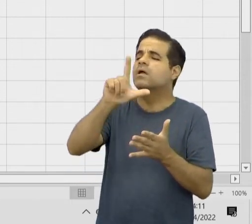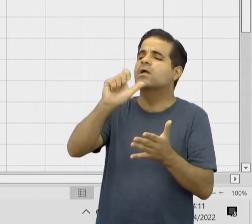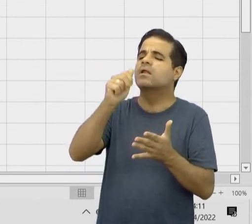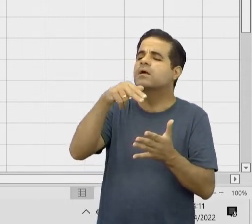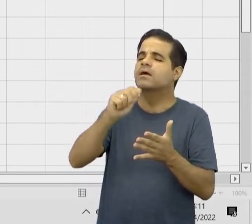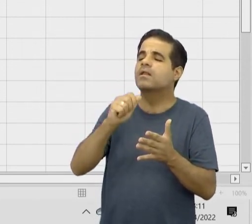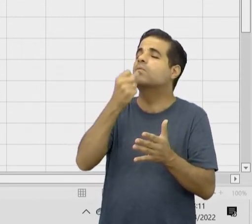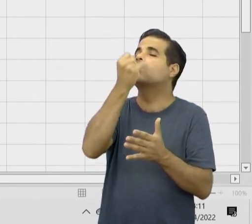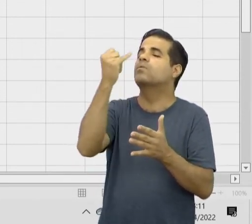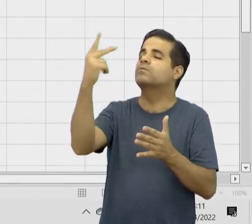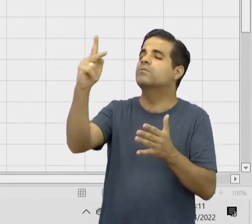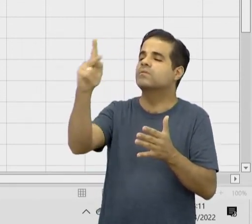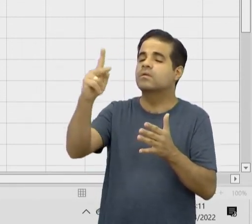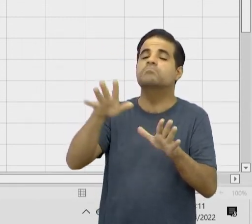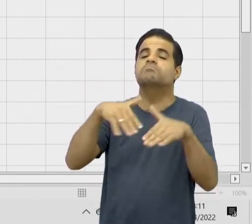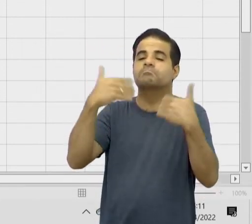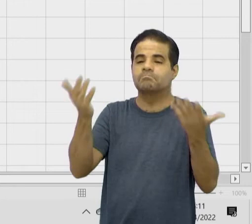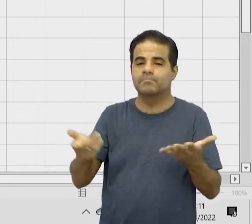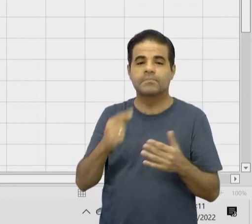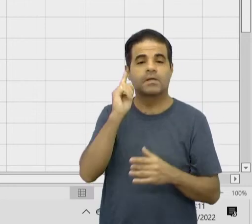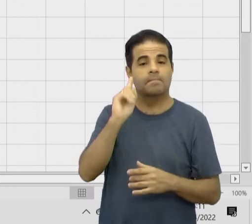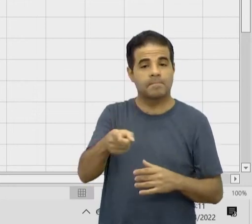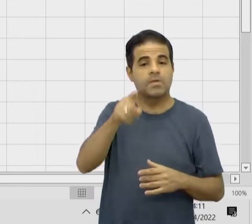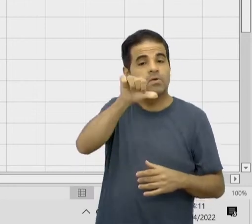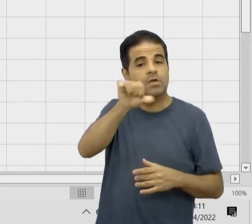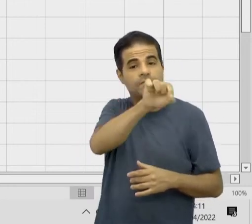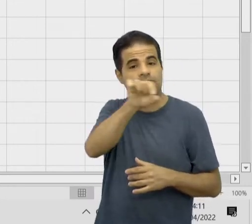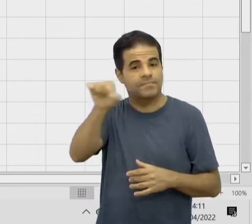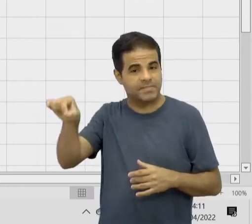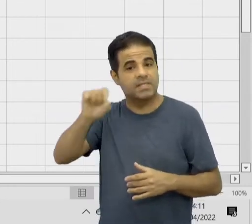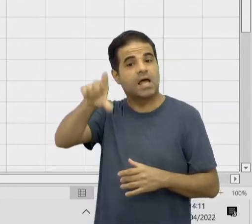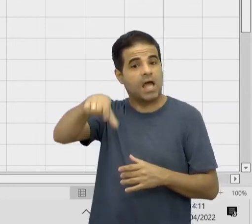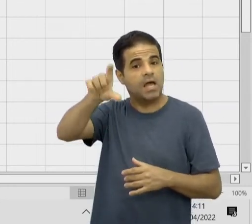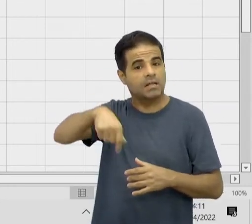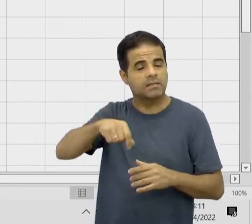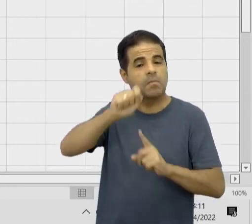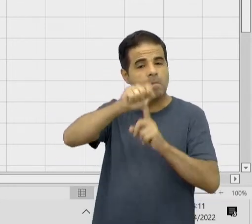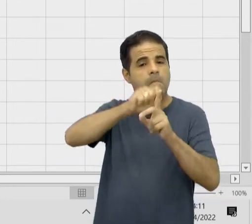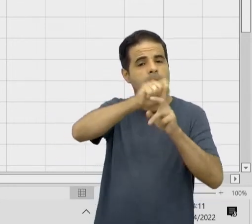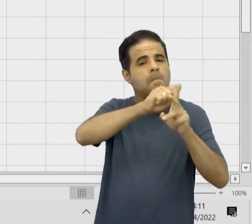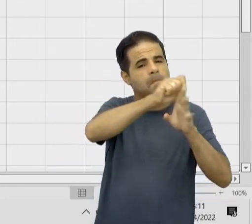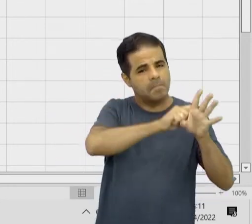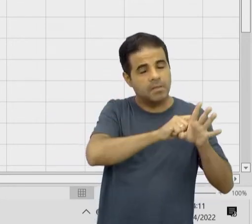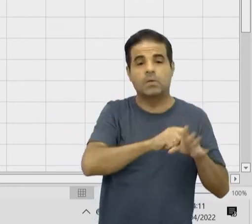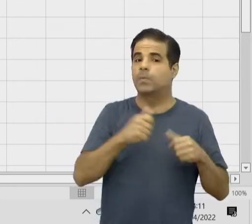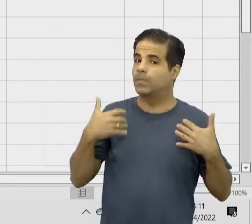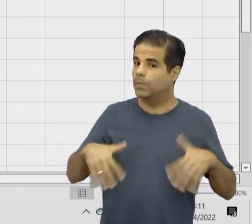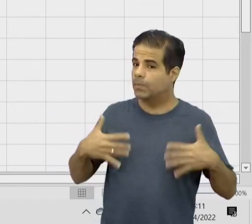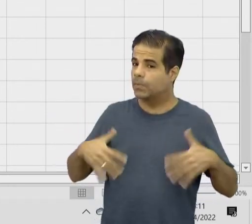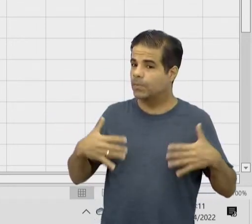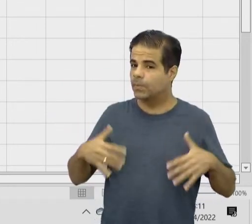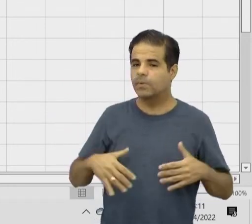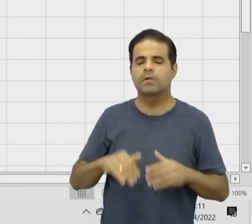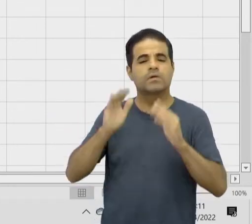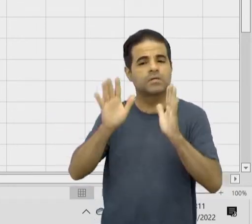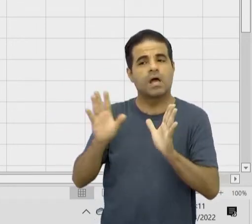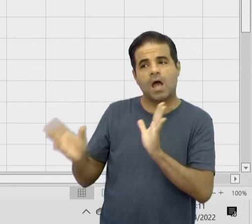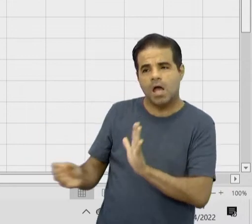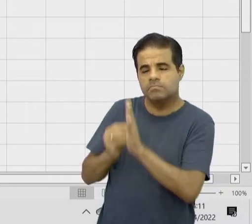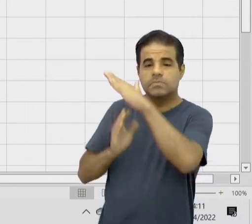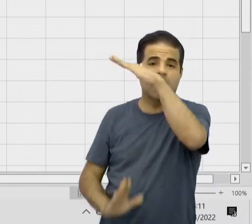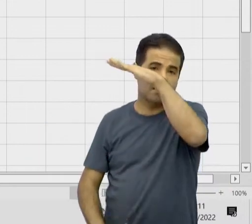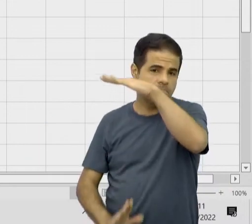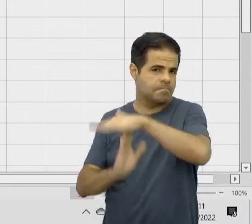ver. O meu aqui, ó, 1.900 de cartão de crédito, geralmente mensal aí. E o seu? Então, eu já deixo um